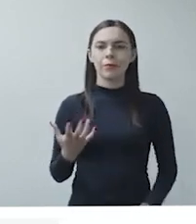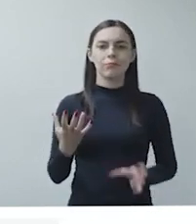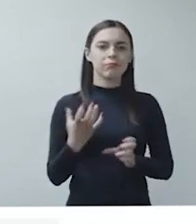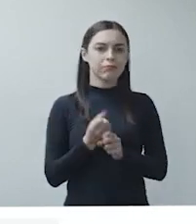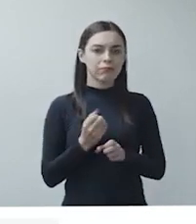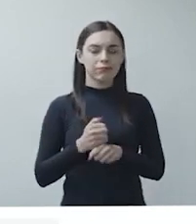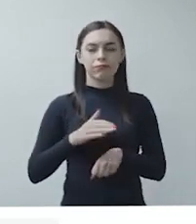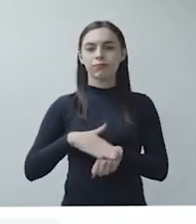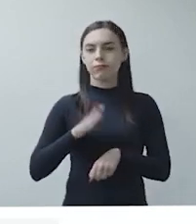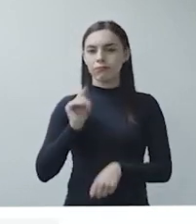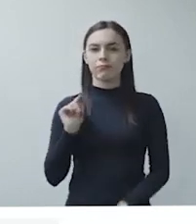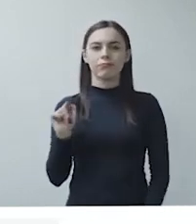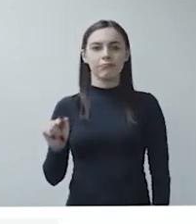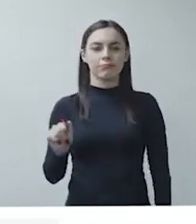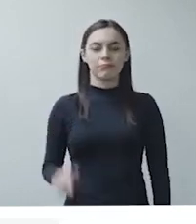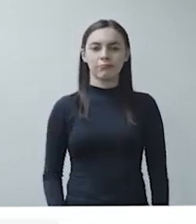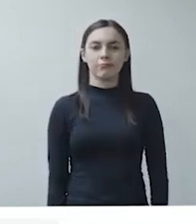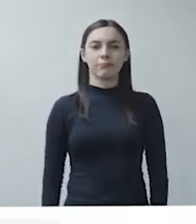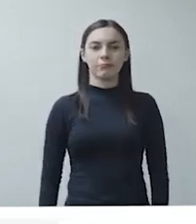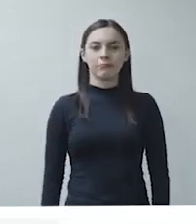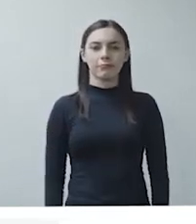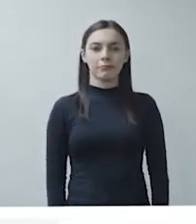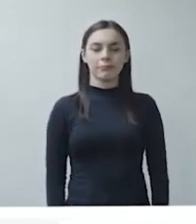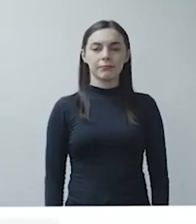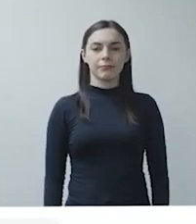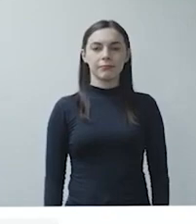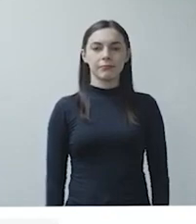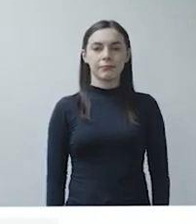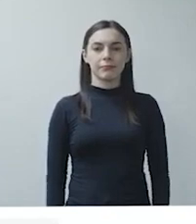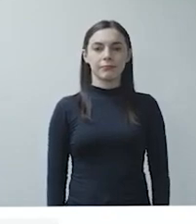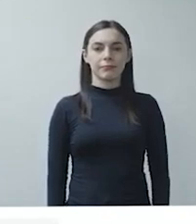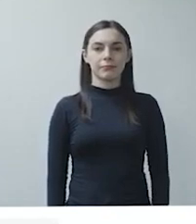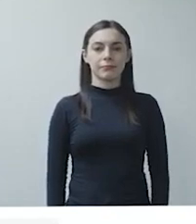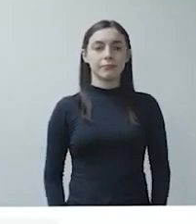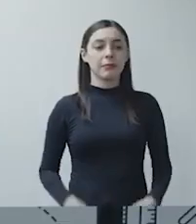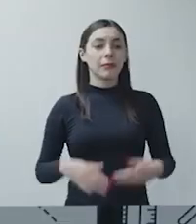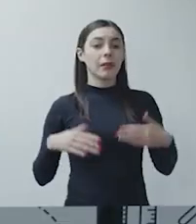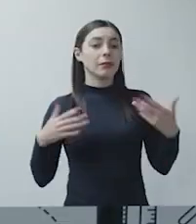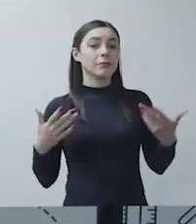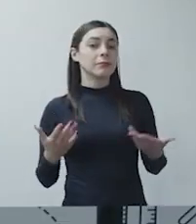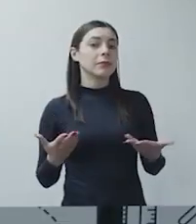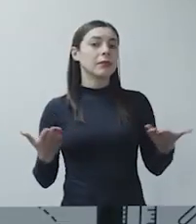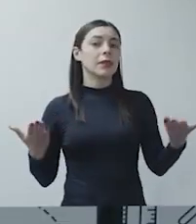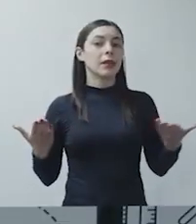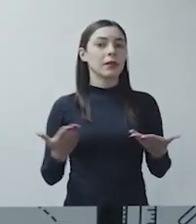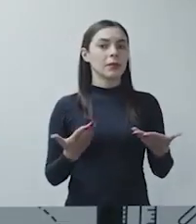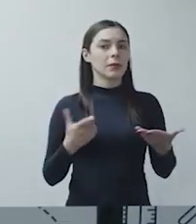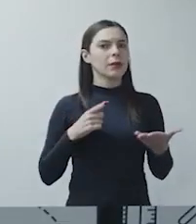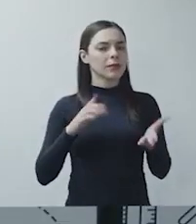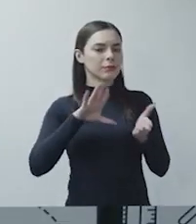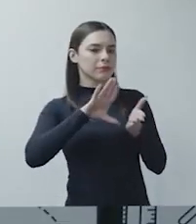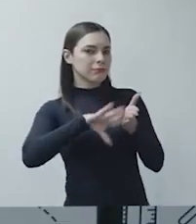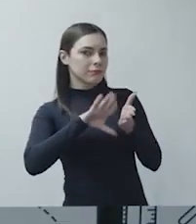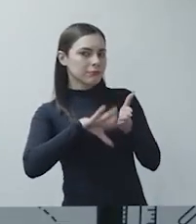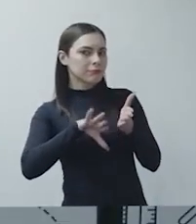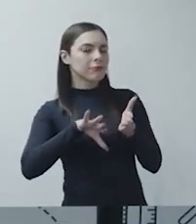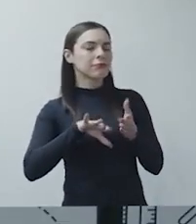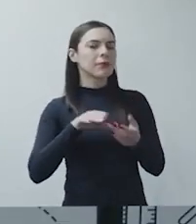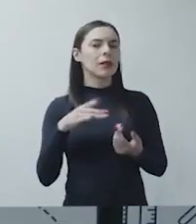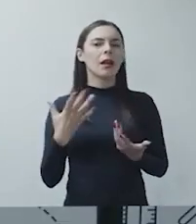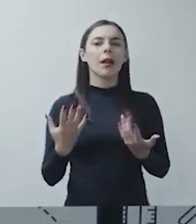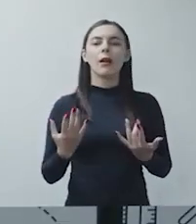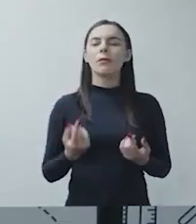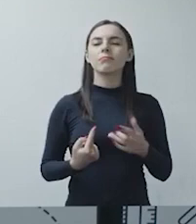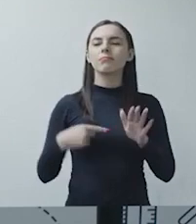de pontos foi da Ana. Mas agora nós temos que trabalhar a subtração também. Qual é